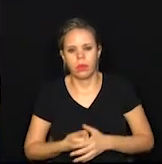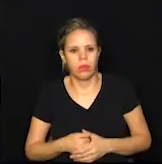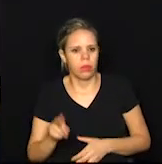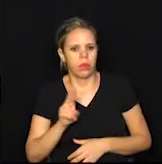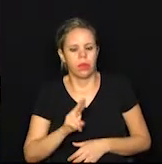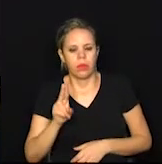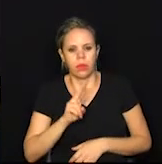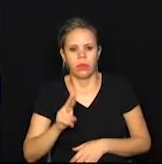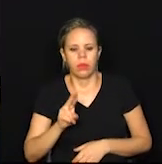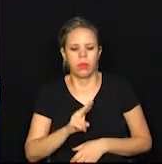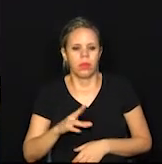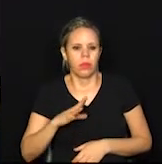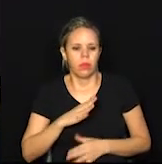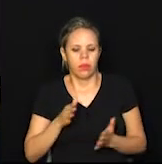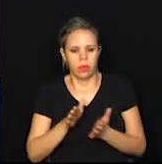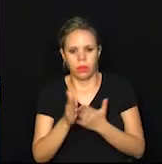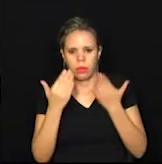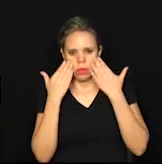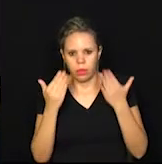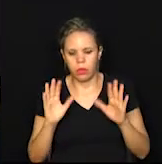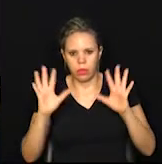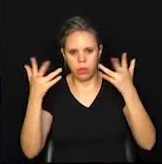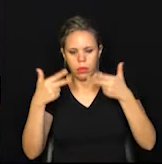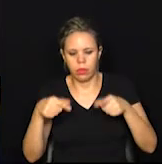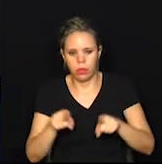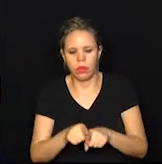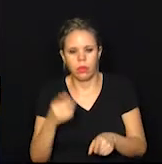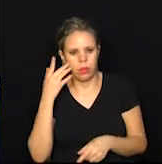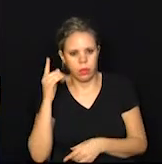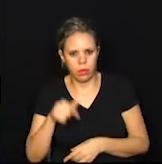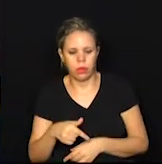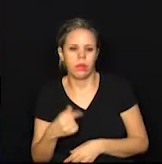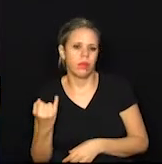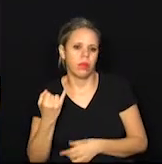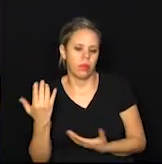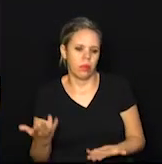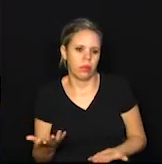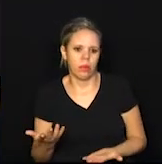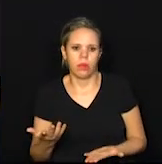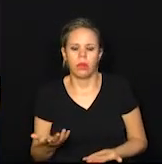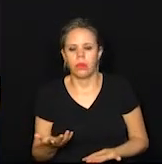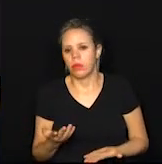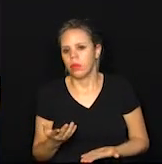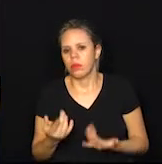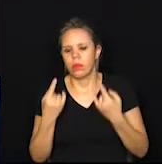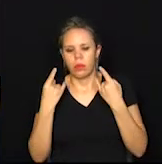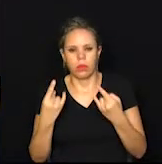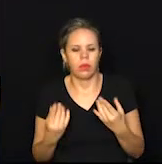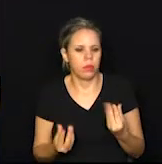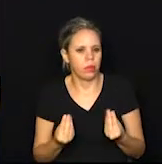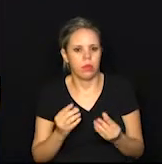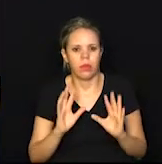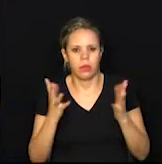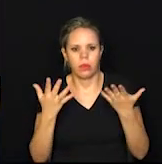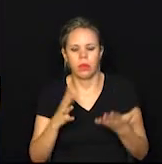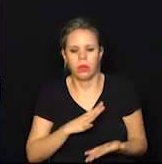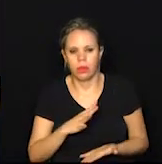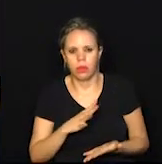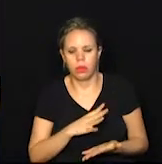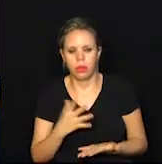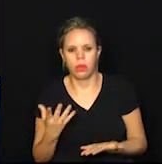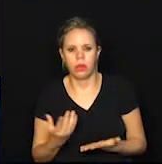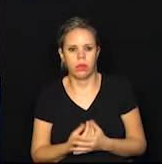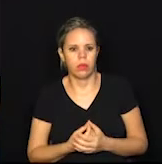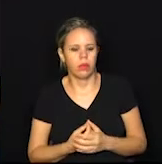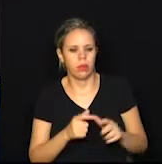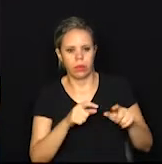também a publicidade dos eventos. Eu acho que isso é algo que atrai muito evento para a cidade, que é a publicidade desse evento num